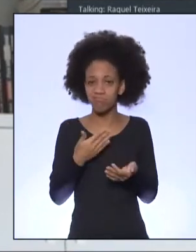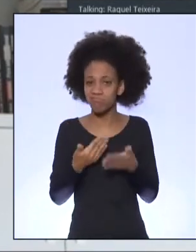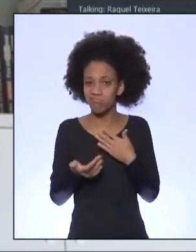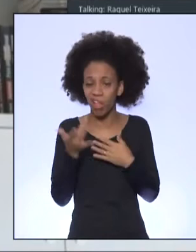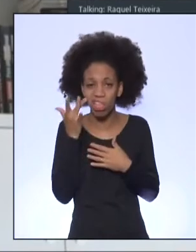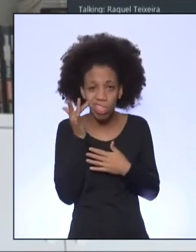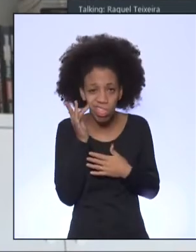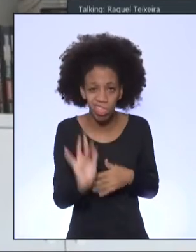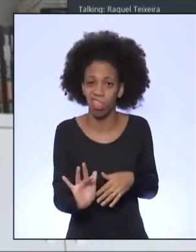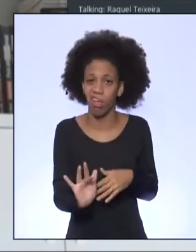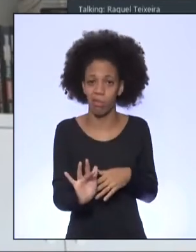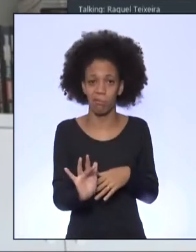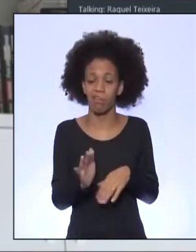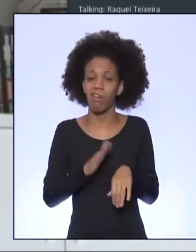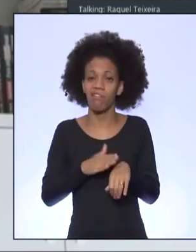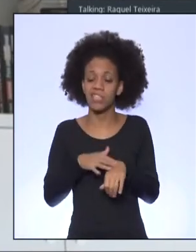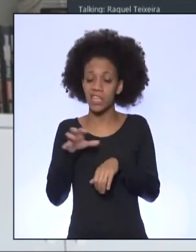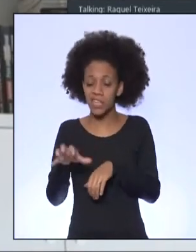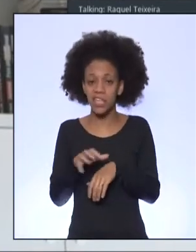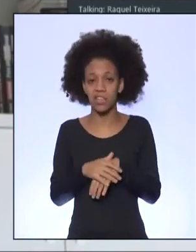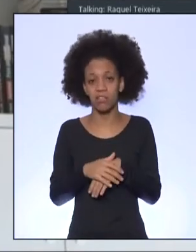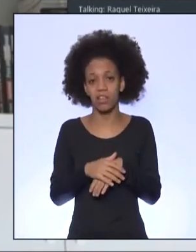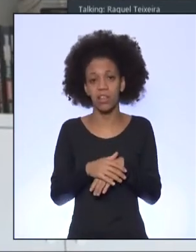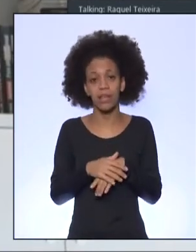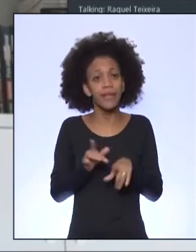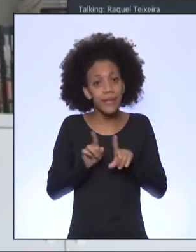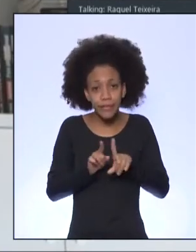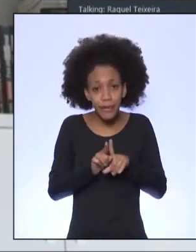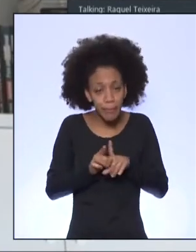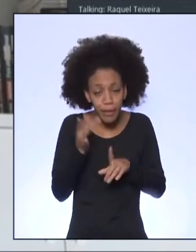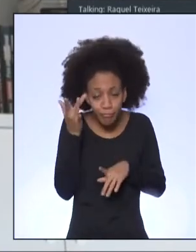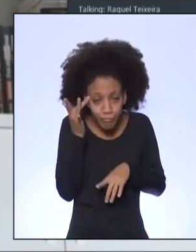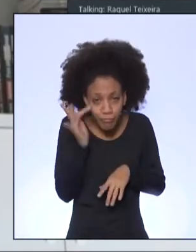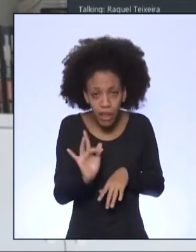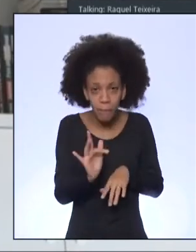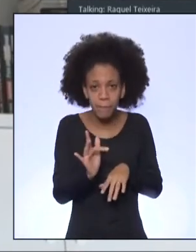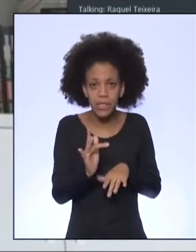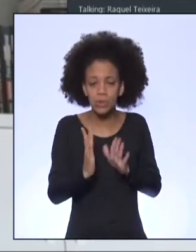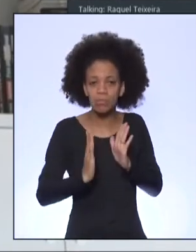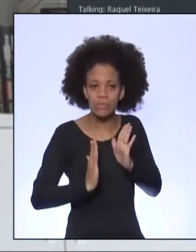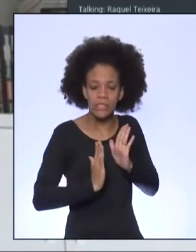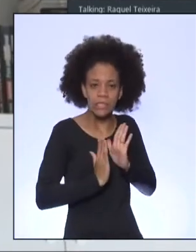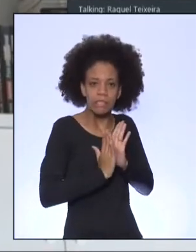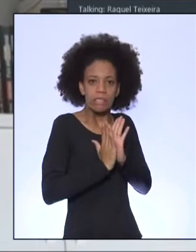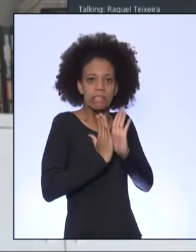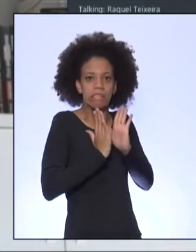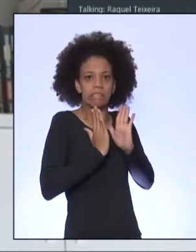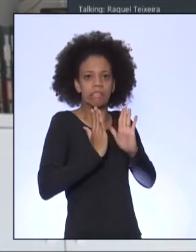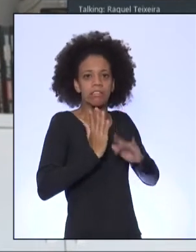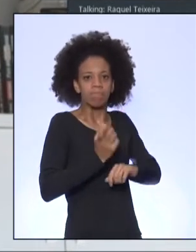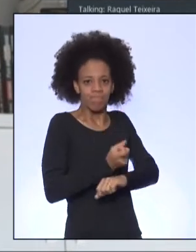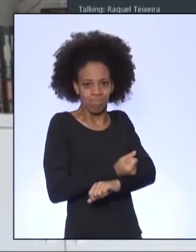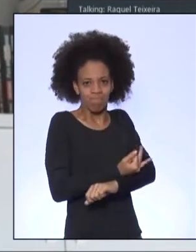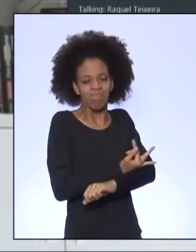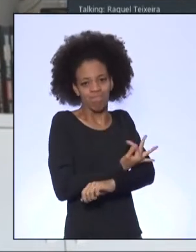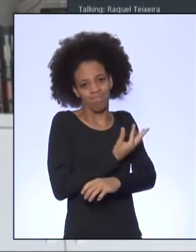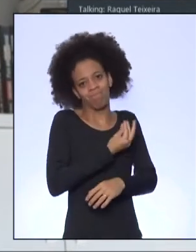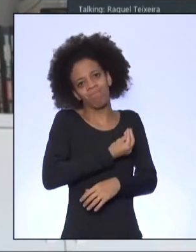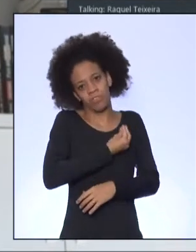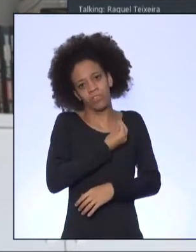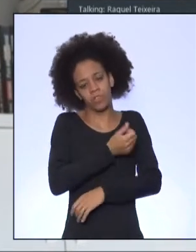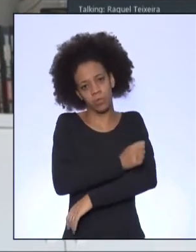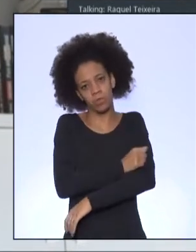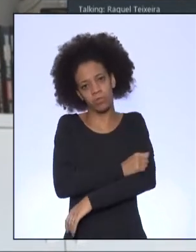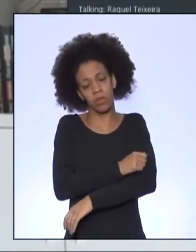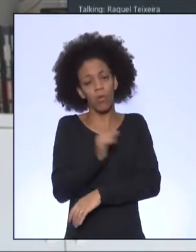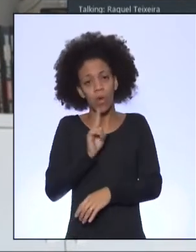que está fazendo aquilo, e, portanto, também não tem noção do impacto profundo que causam na vida dos alunos, não só durante o